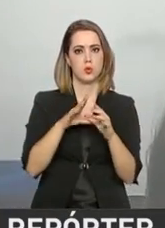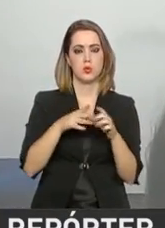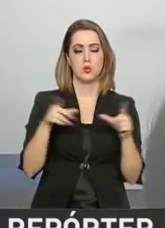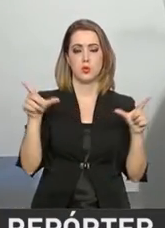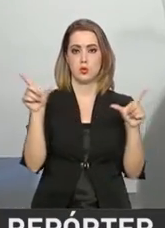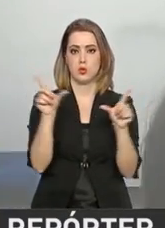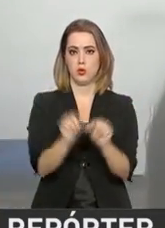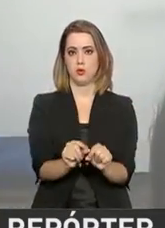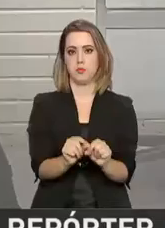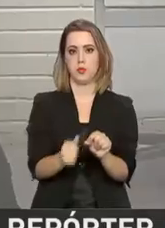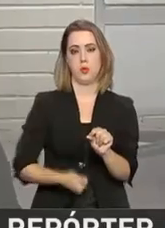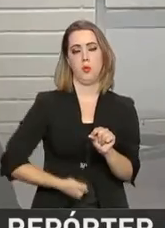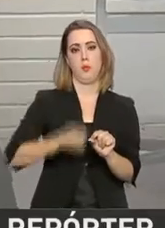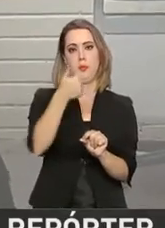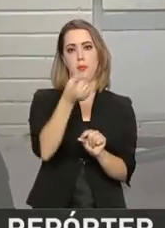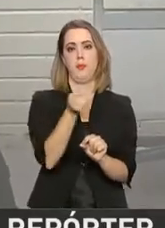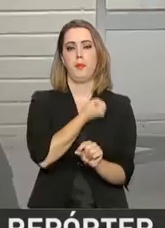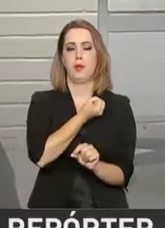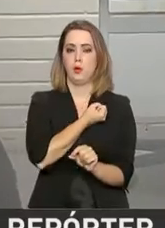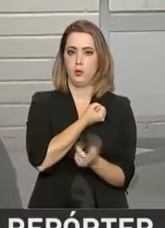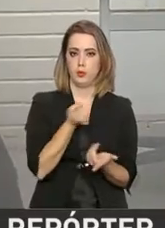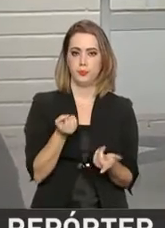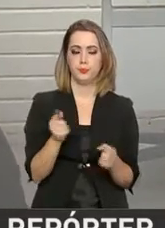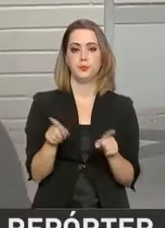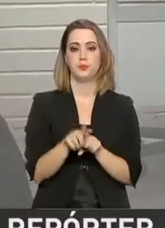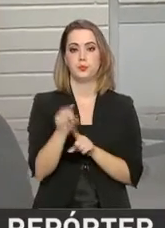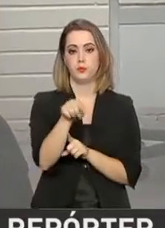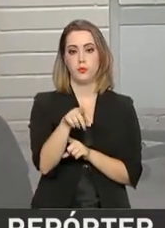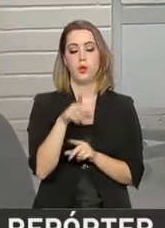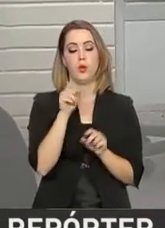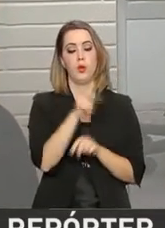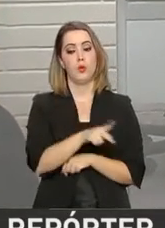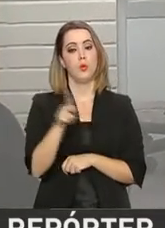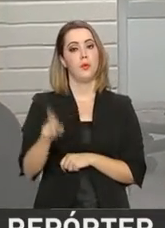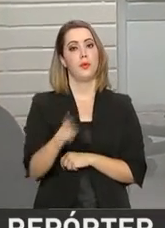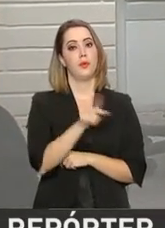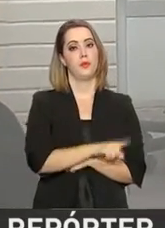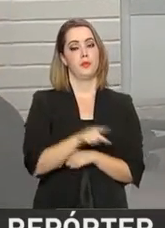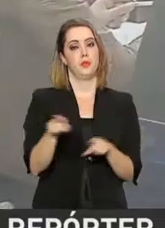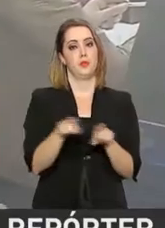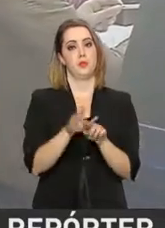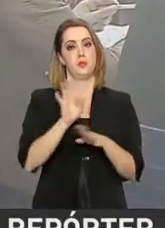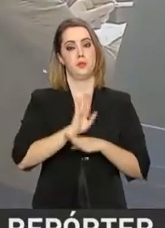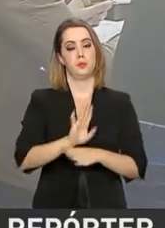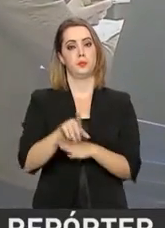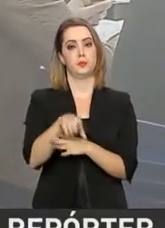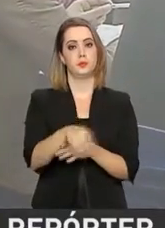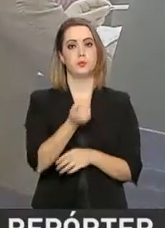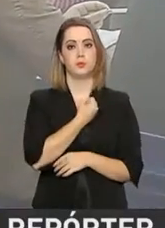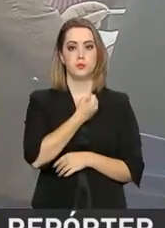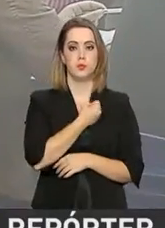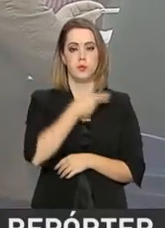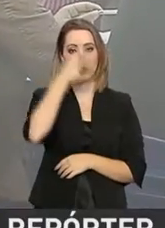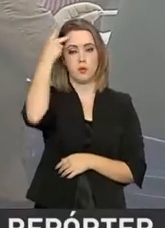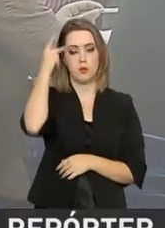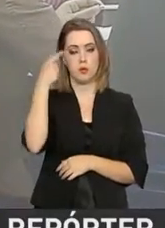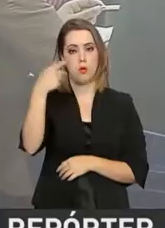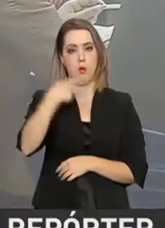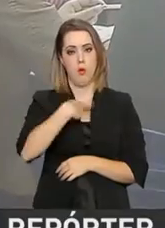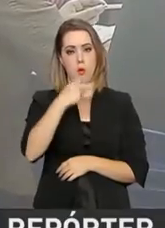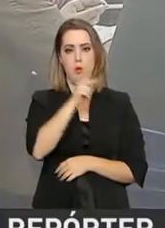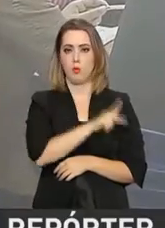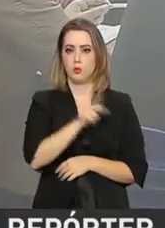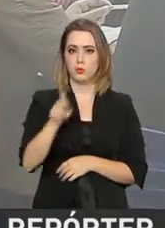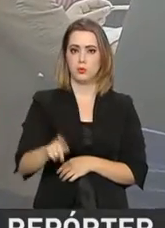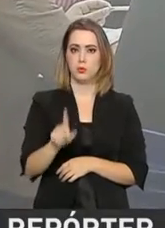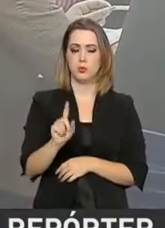nas menores escolas. A formação dos professores também influenciou as notas. Aqueles que têm formação superior